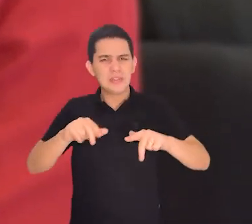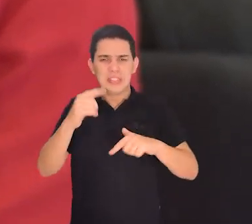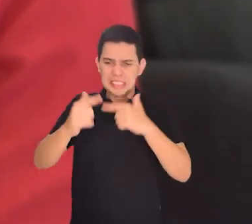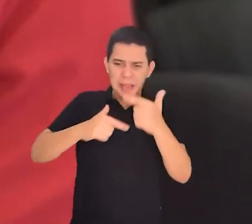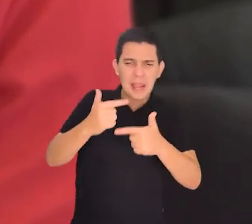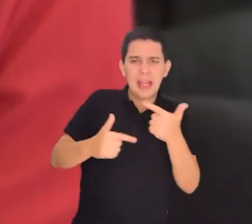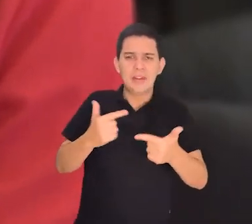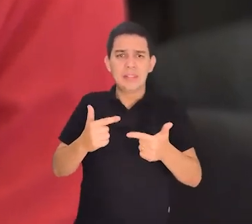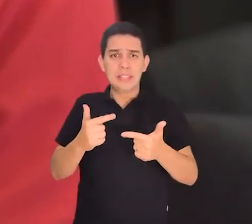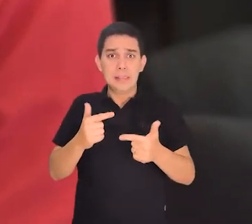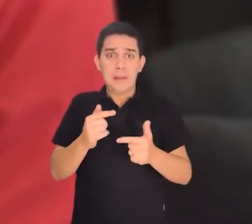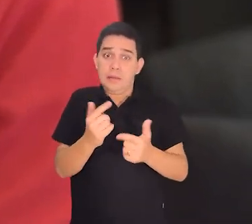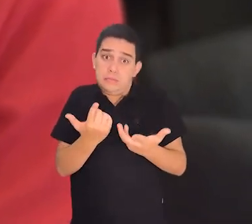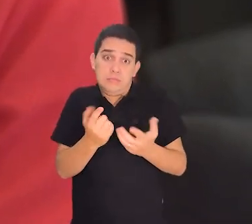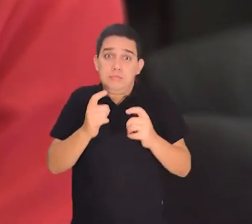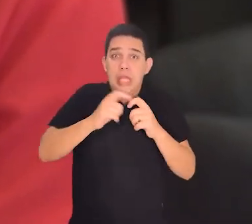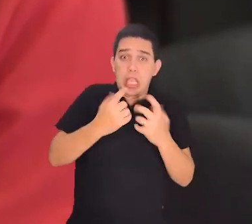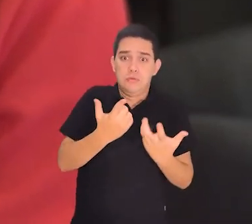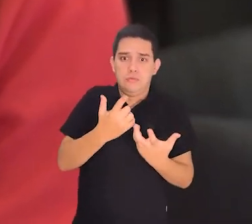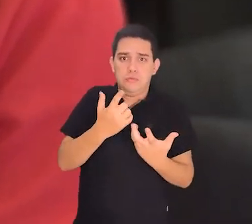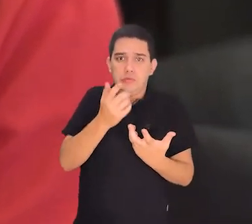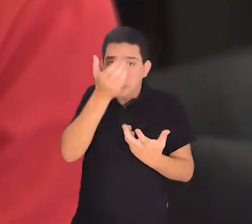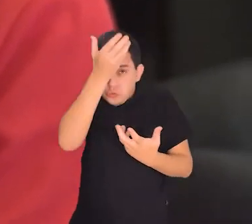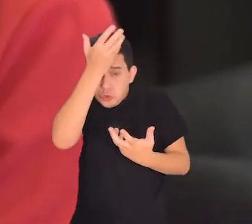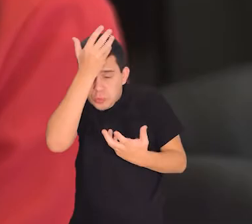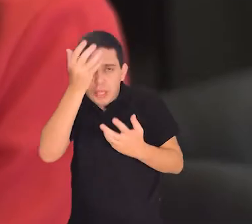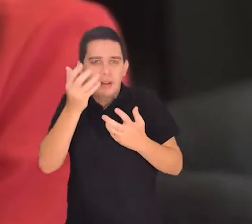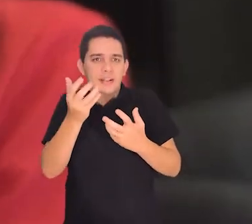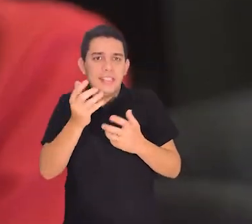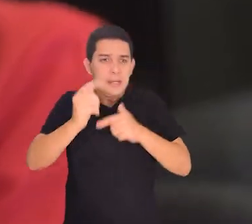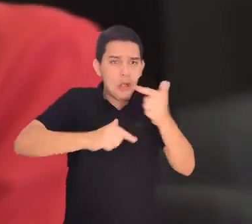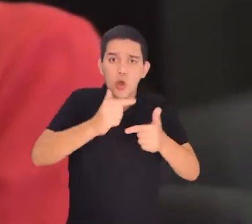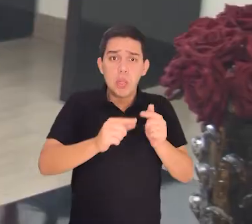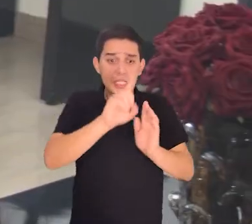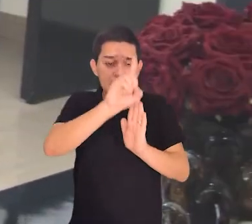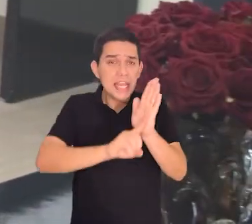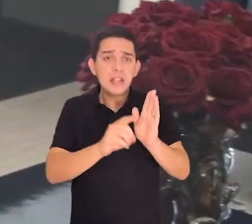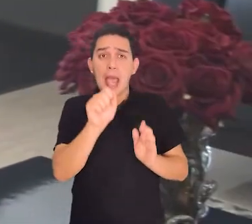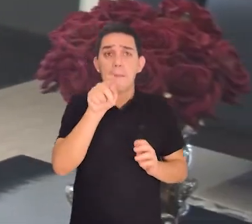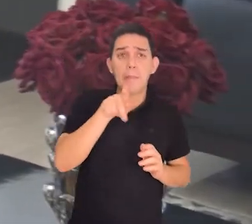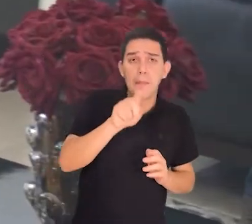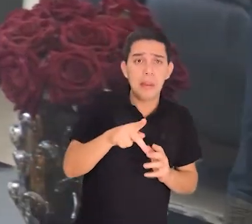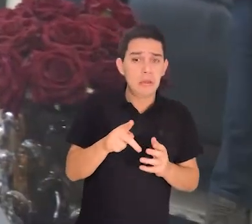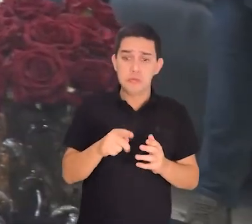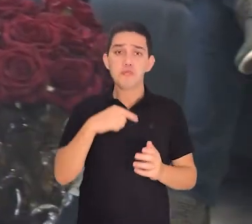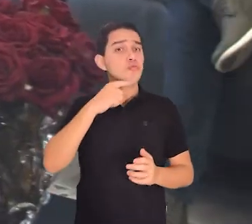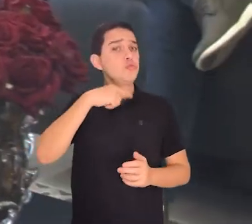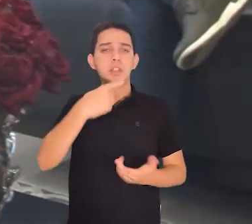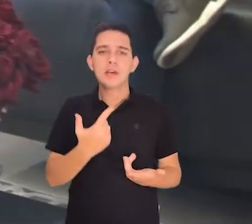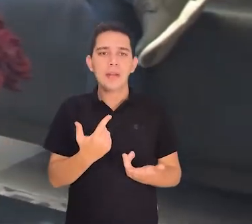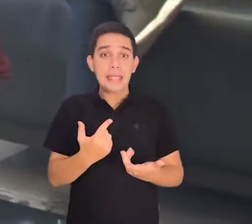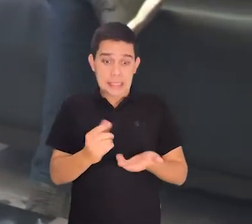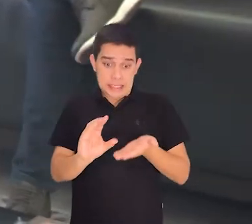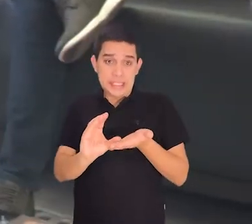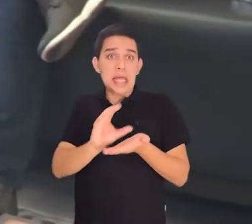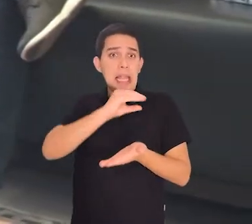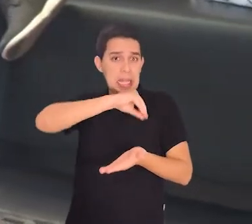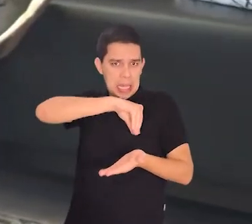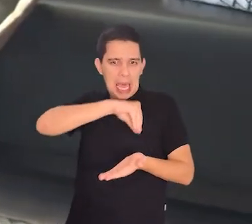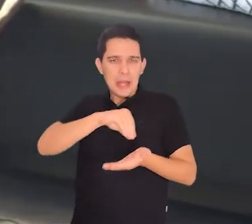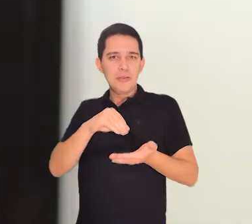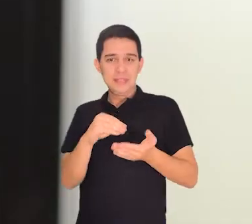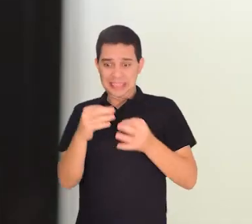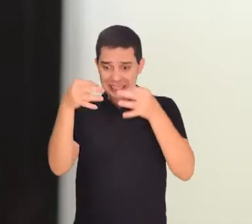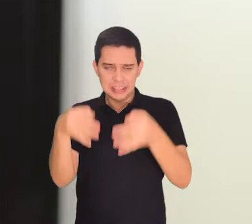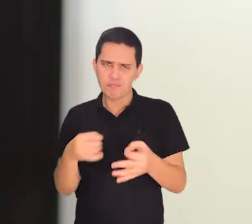combate à Covid-19 que ficaram sem direitos previdenciários e receberam salários abaixo do piso de suas